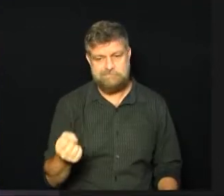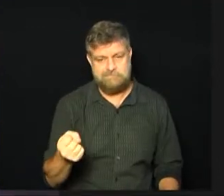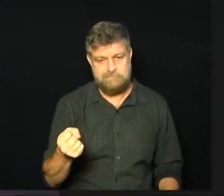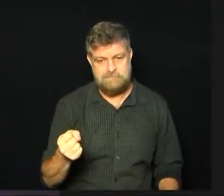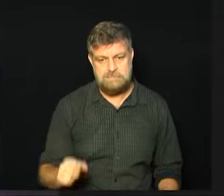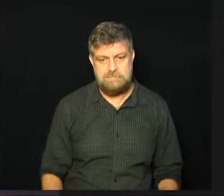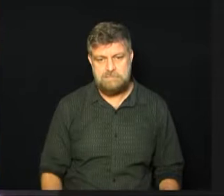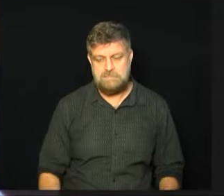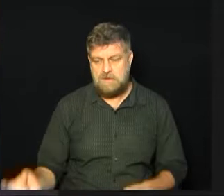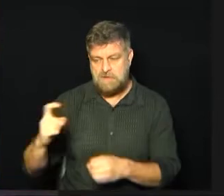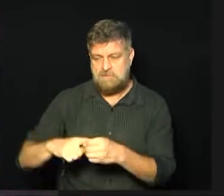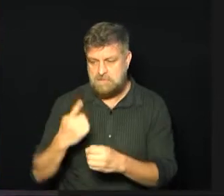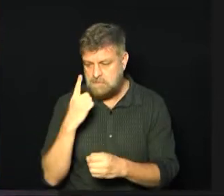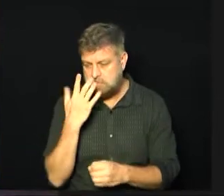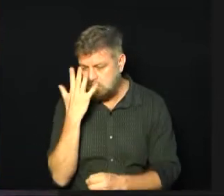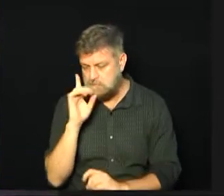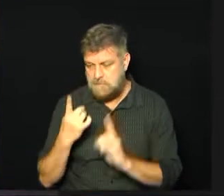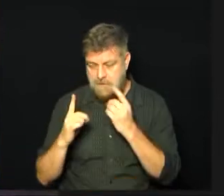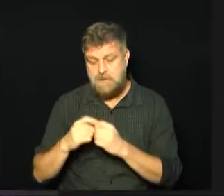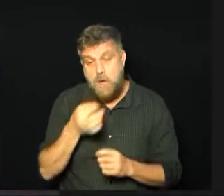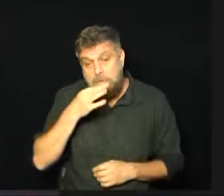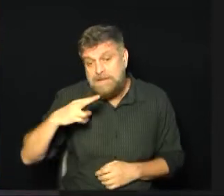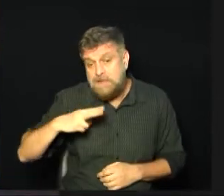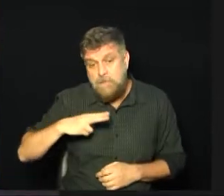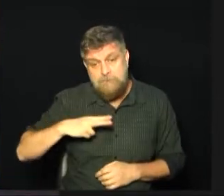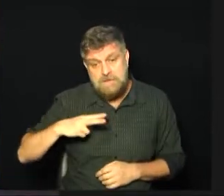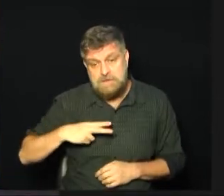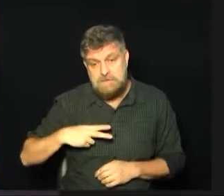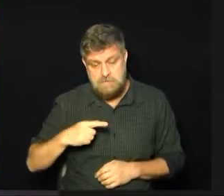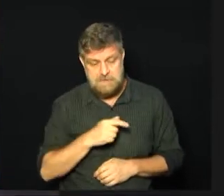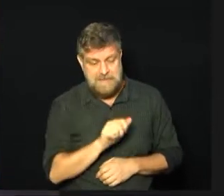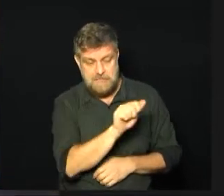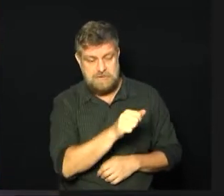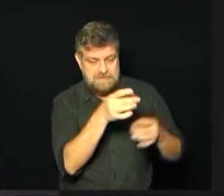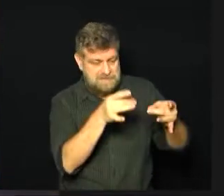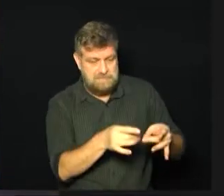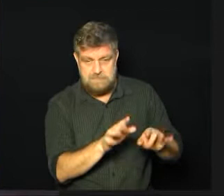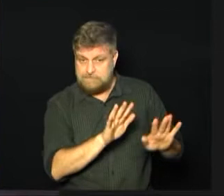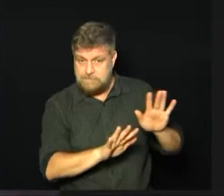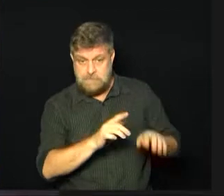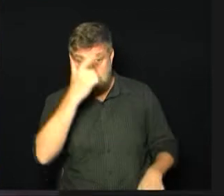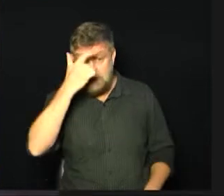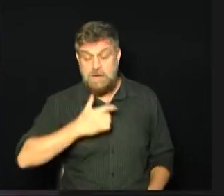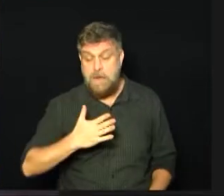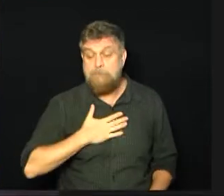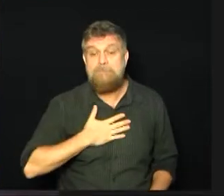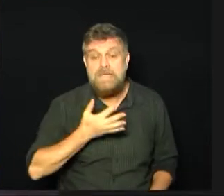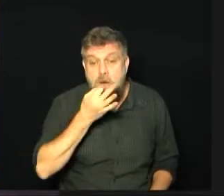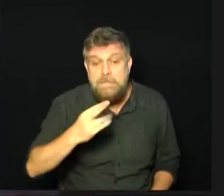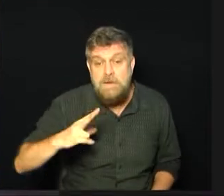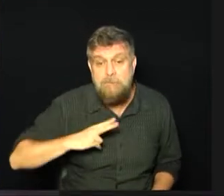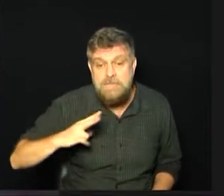a volta ao carnaval. Isso é uma opinião pessoal, não discutimos isso com detalhe na sociedade, e eu não estou falando aqui em nome da sociedade nesse